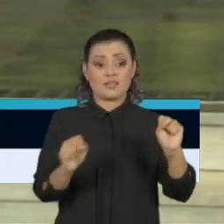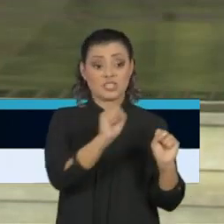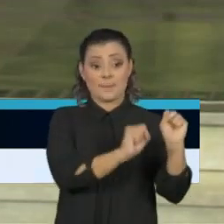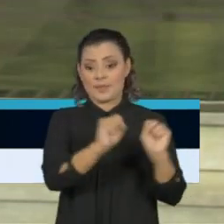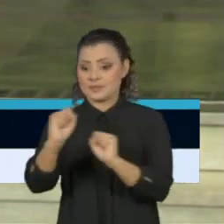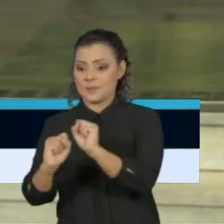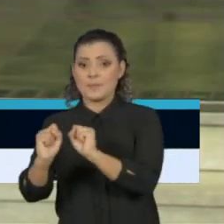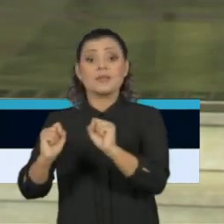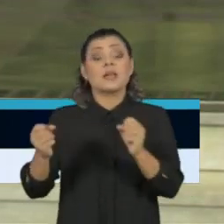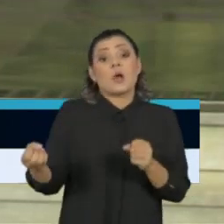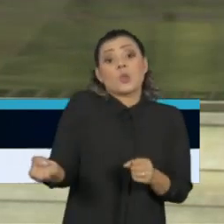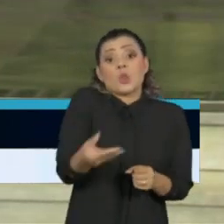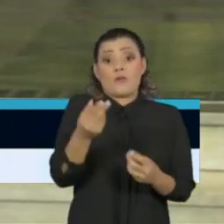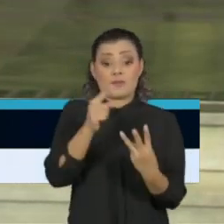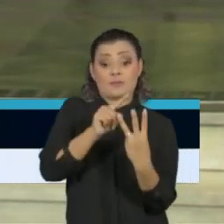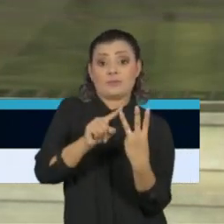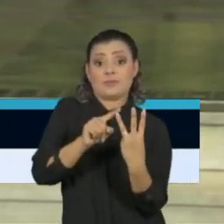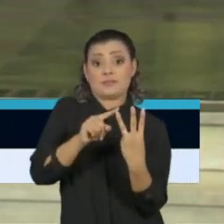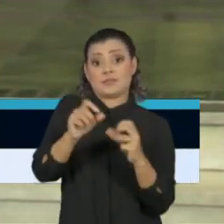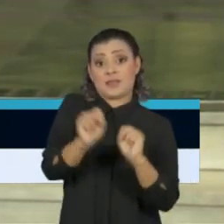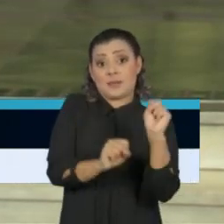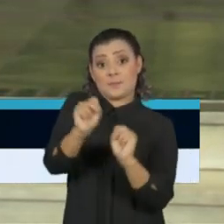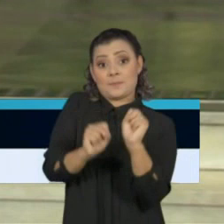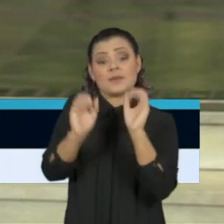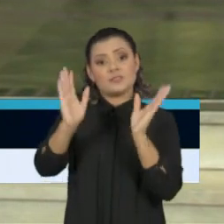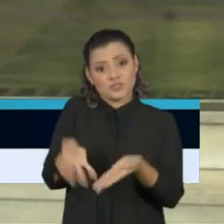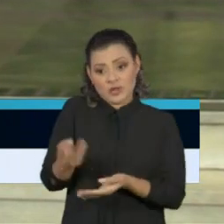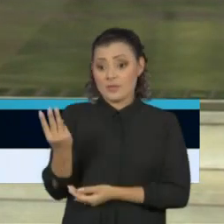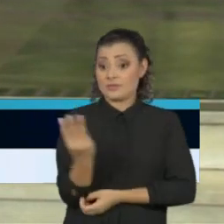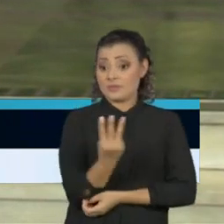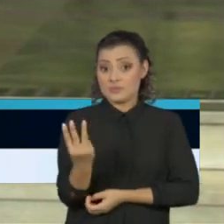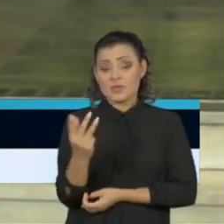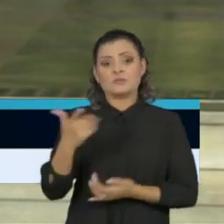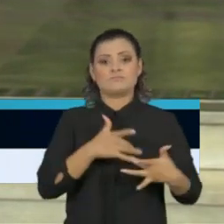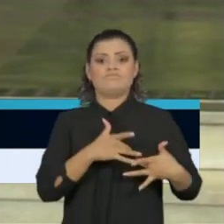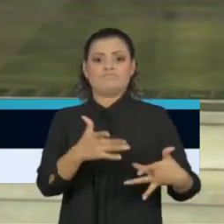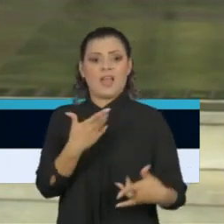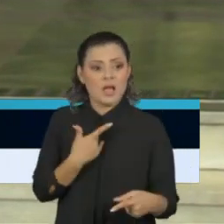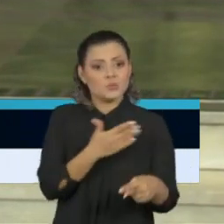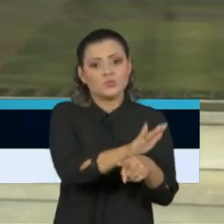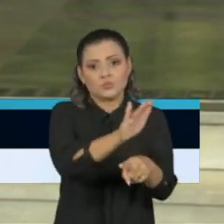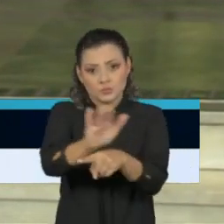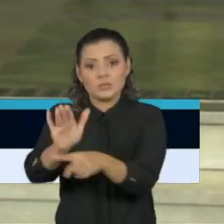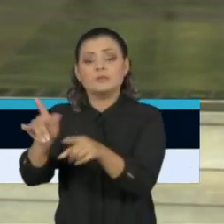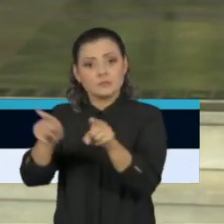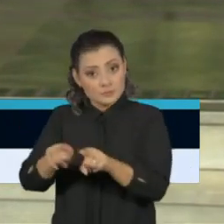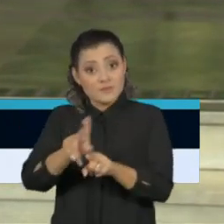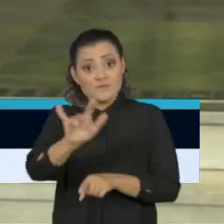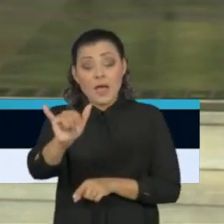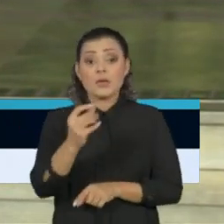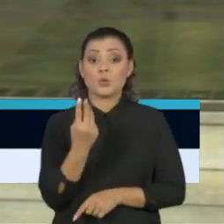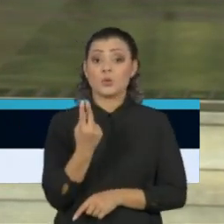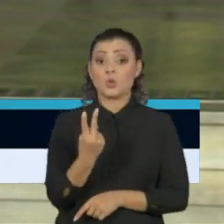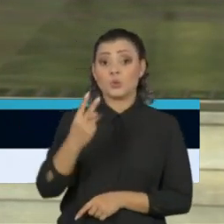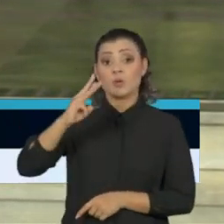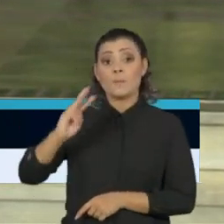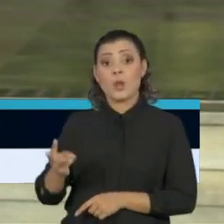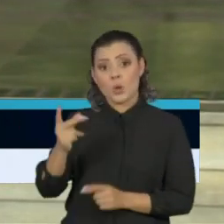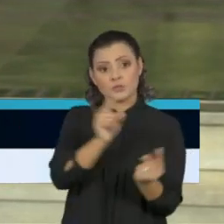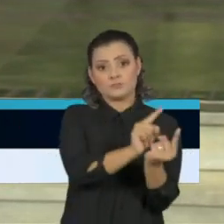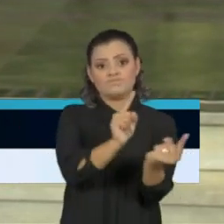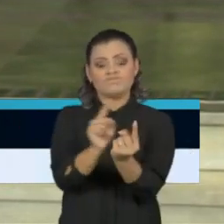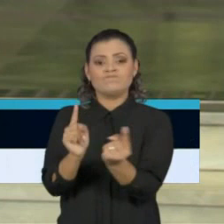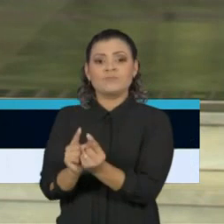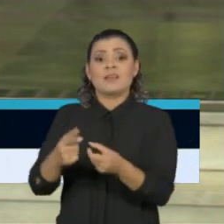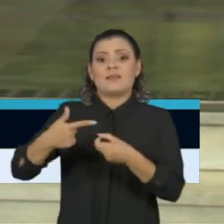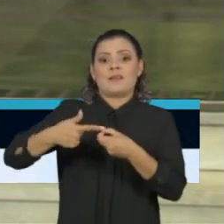esta nova empresa, que entra nessa rede de solidariedade, nós atingimos mais de 2 milhões de clientes de gás